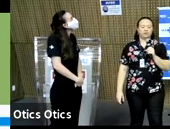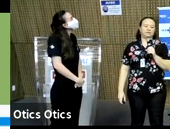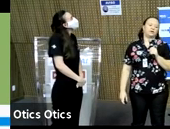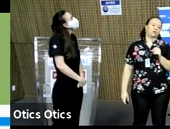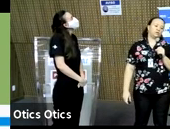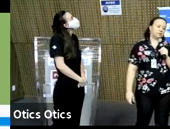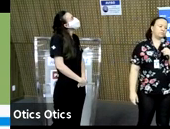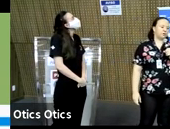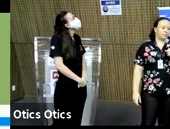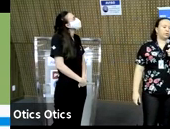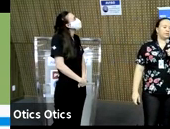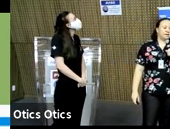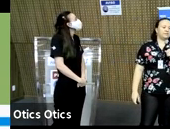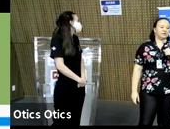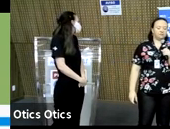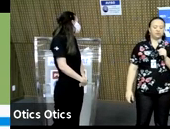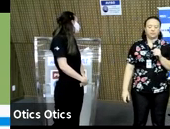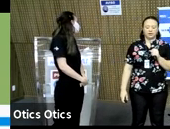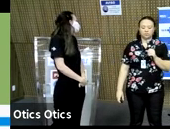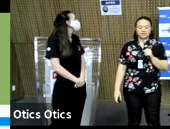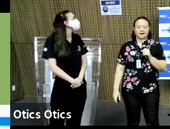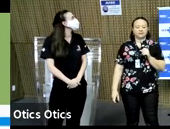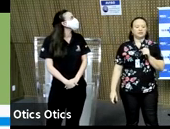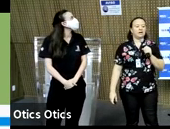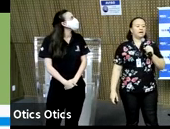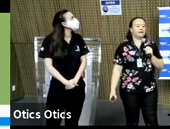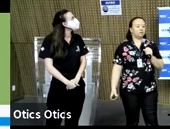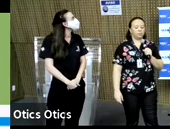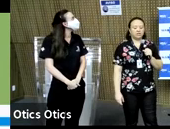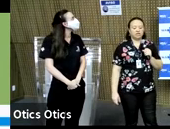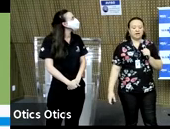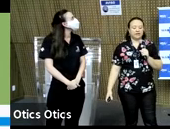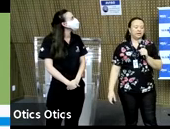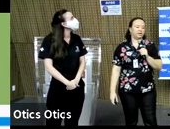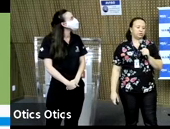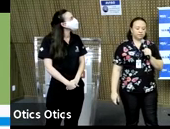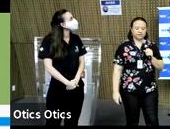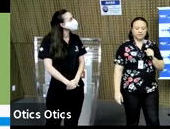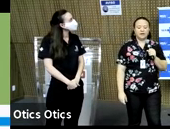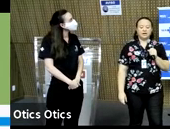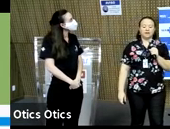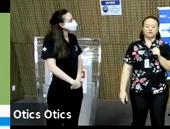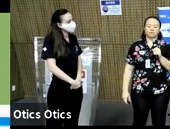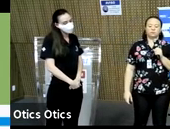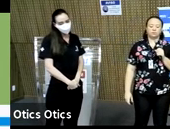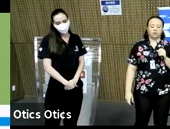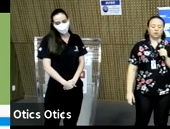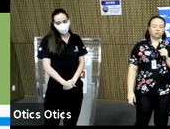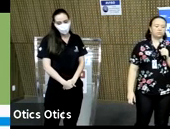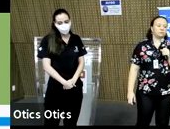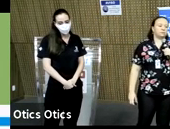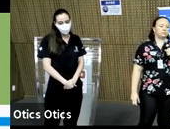um diferencial que nós temos o apoio das residentes de enfermagem obstétrica, que atualmente é a Rayane e a Jusce.